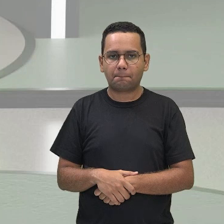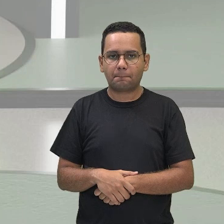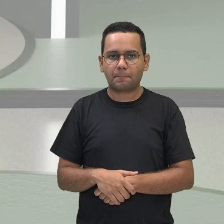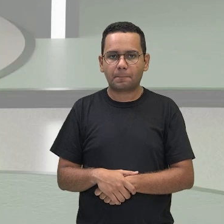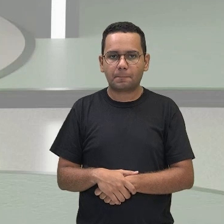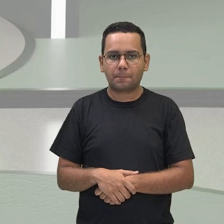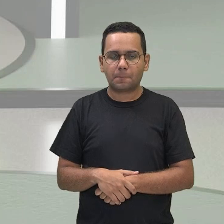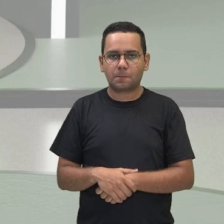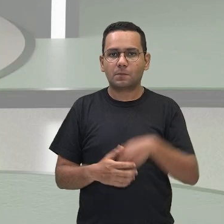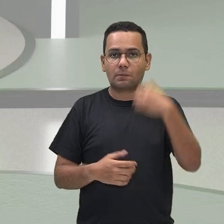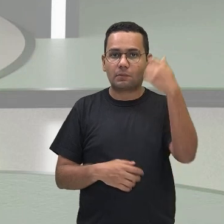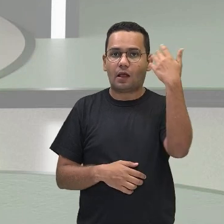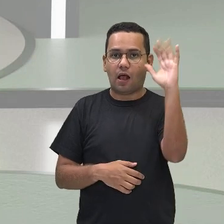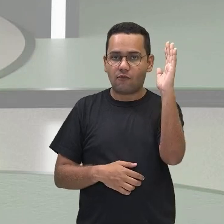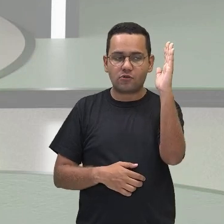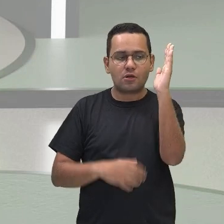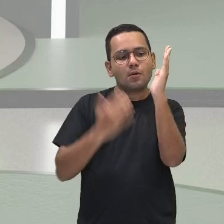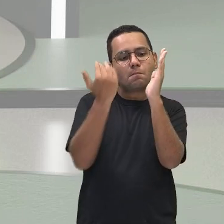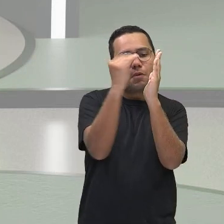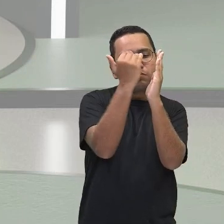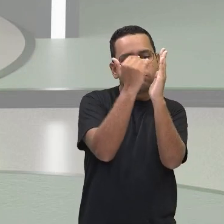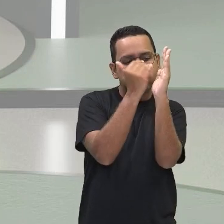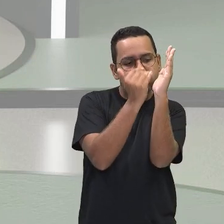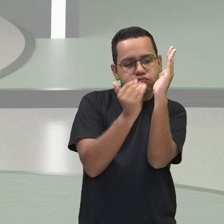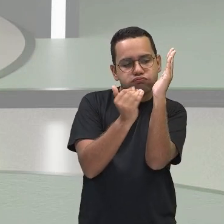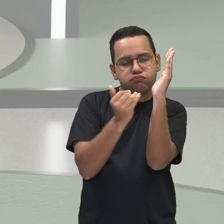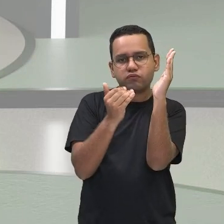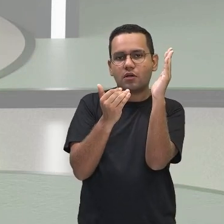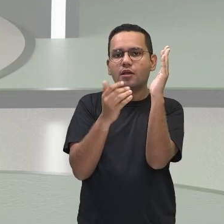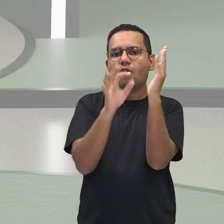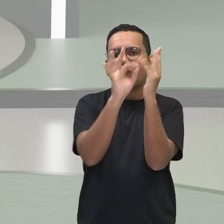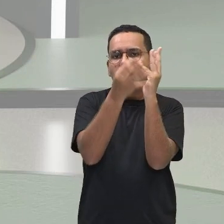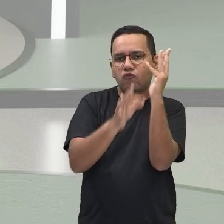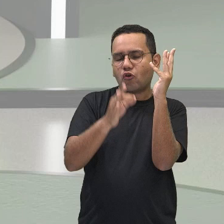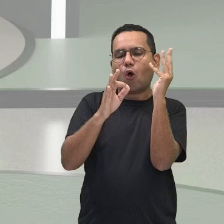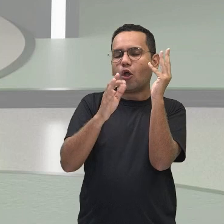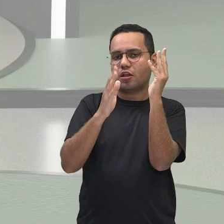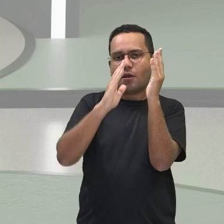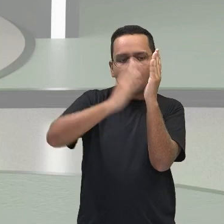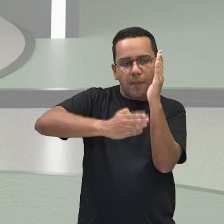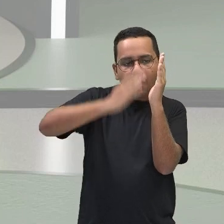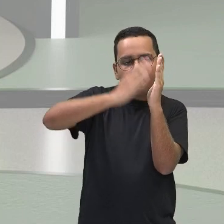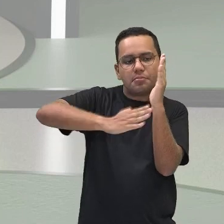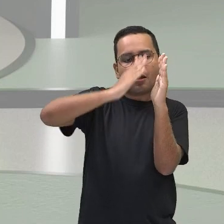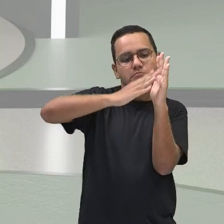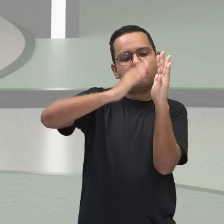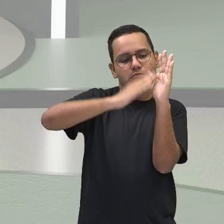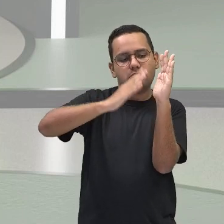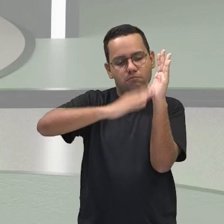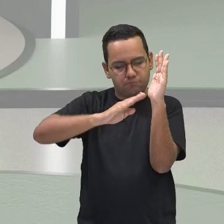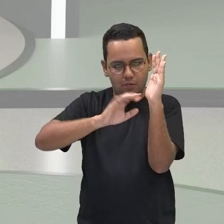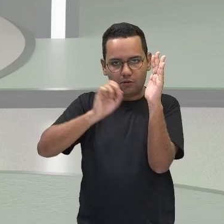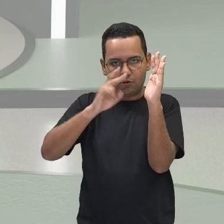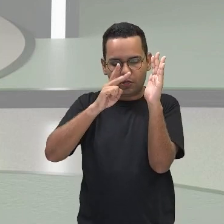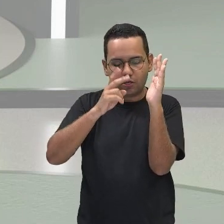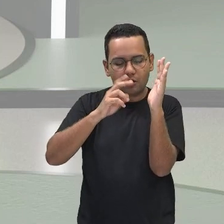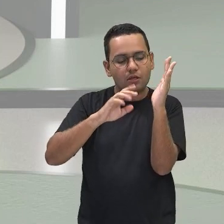que é a matéria, retirei um fragmento, sendo o corpo, e